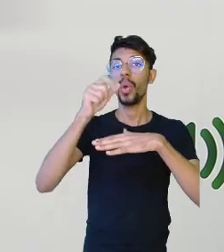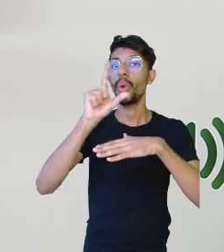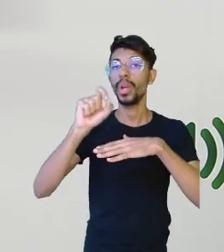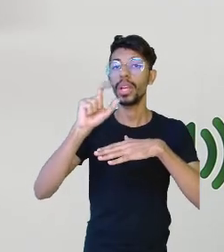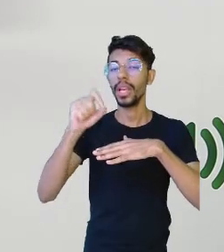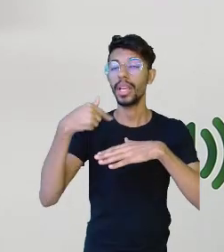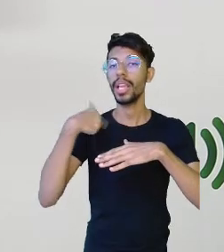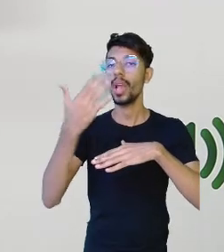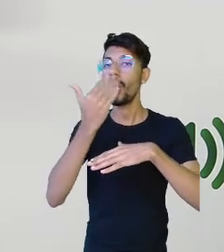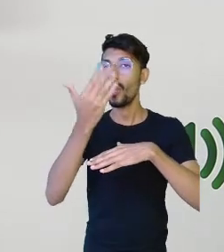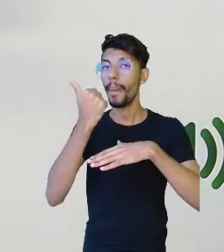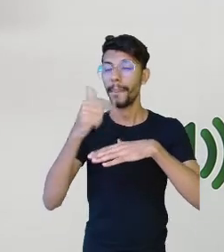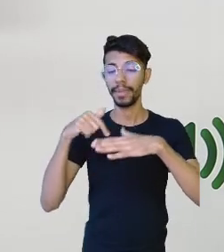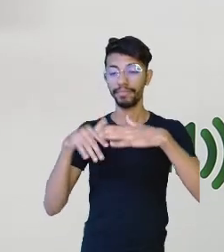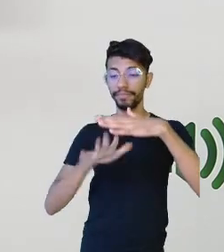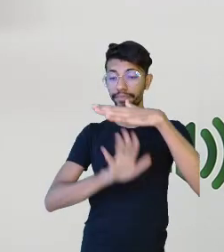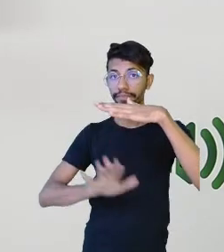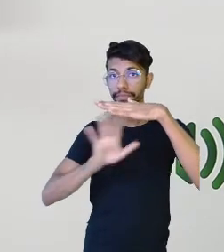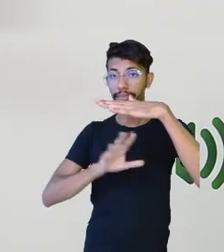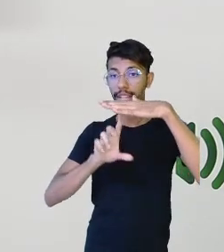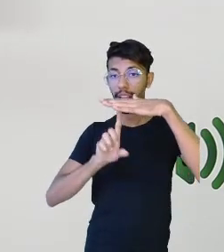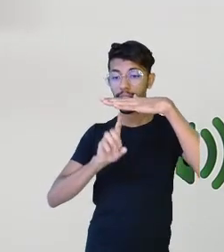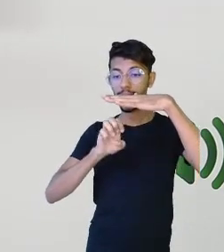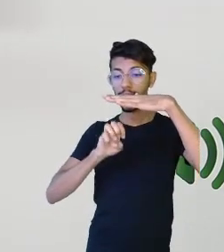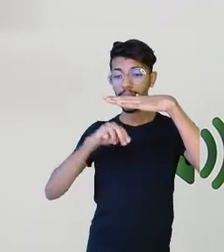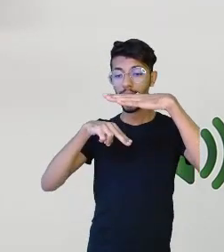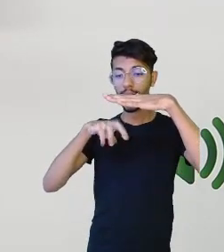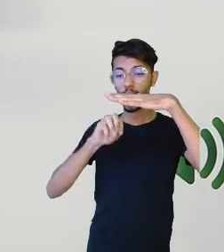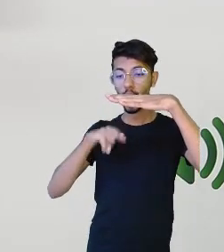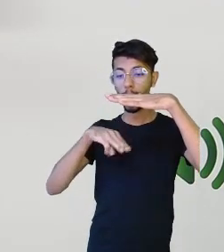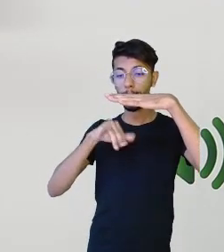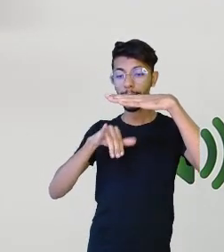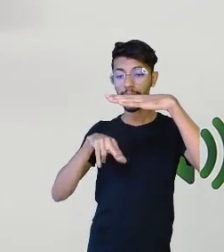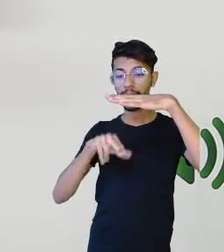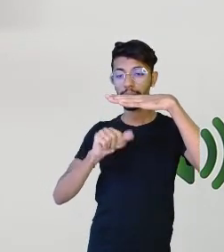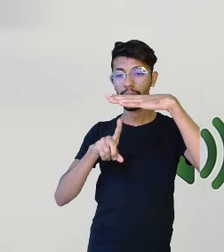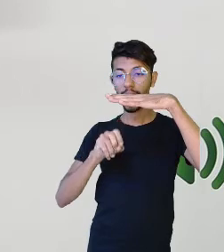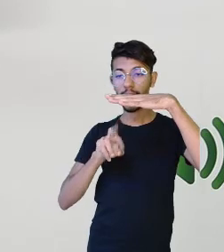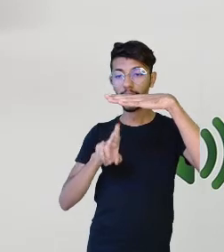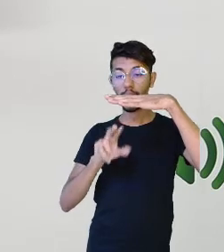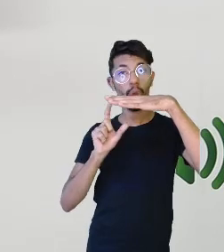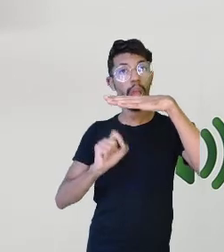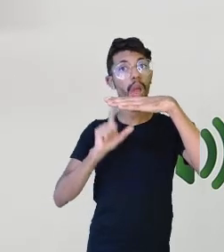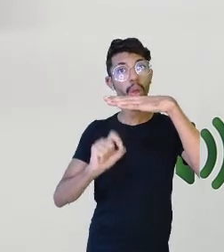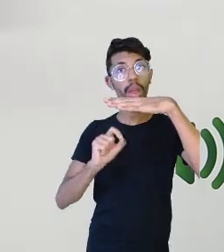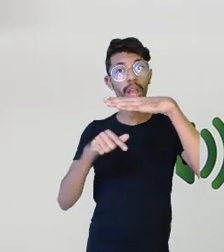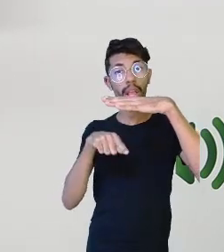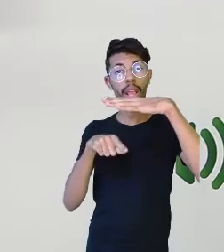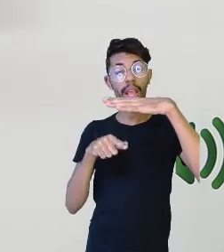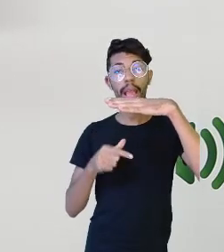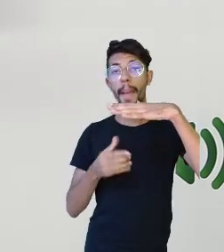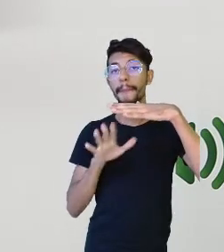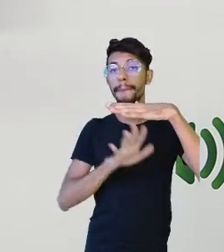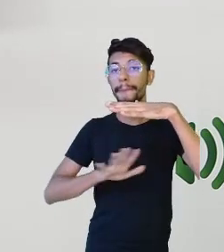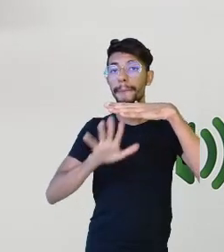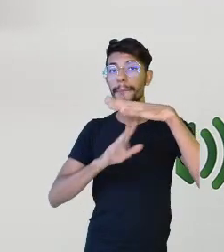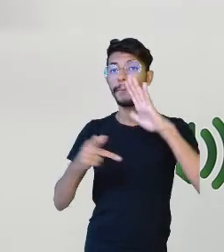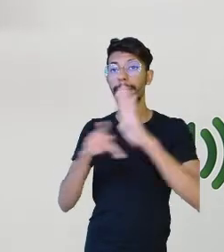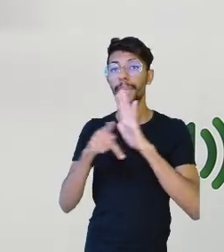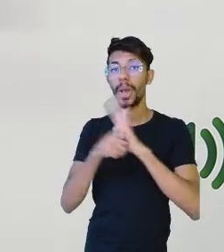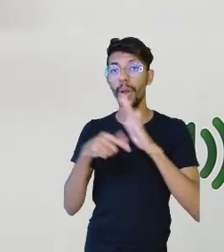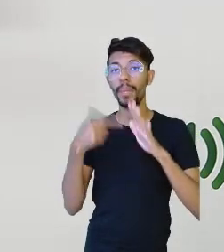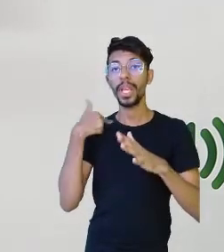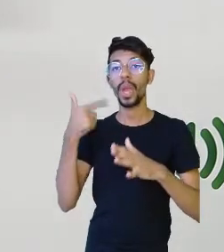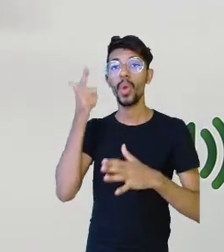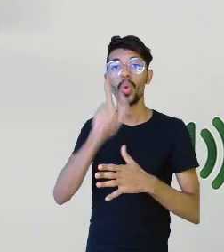quantidade total, é a quantidade de pedaços que eu dividi a minha pizza. Conseguiu compreender? Vamos